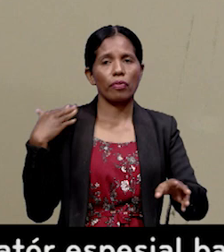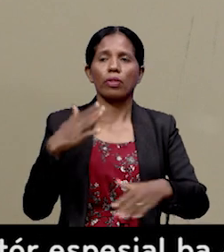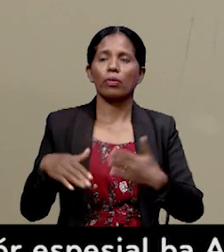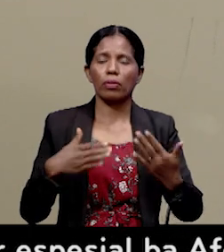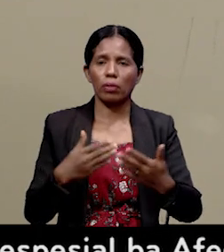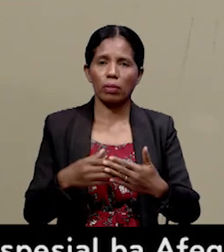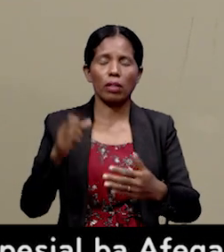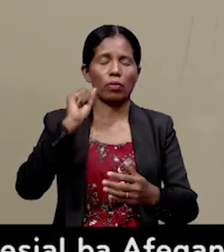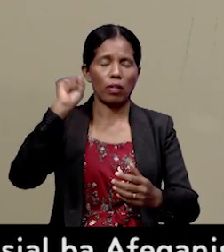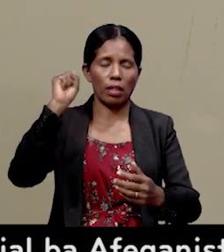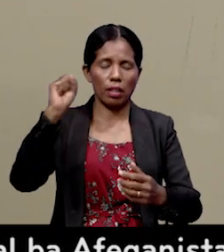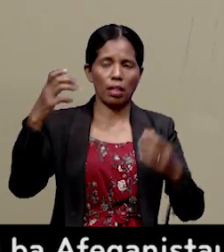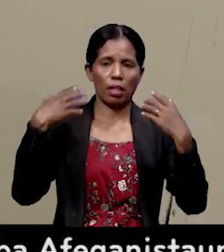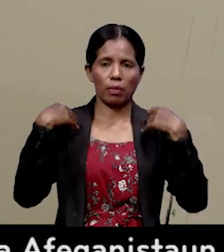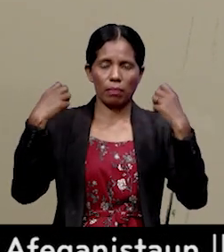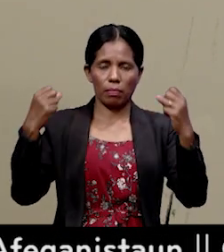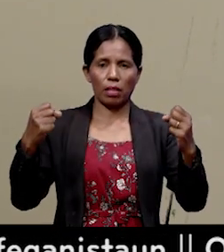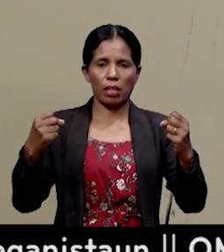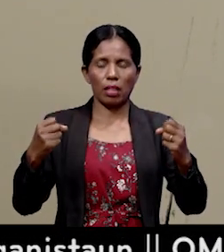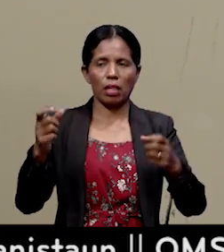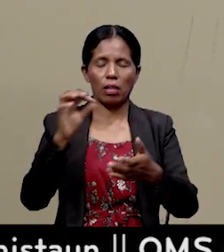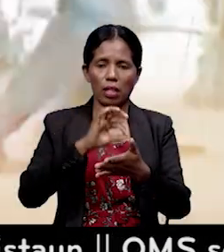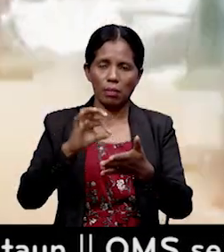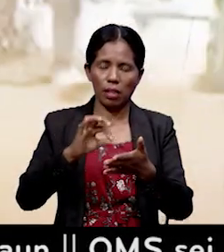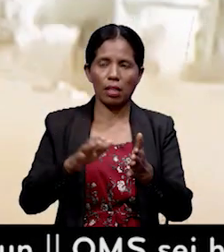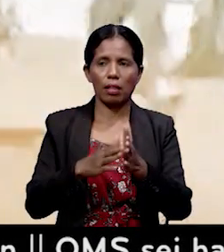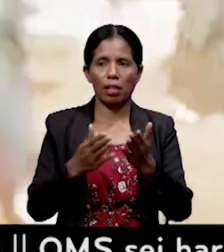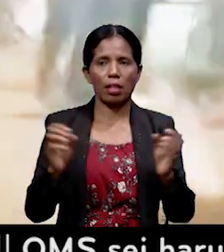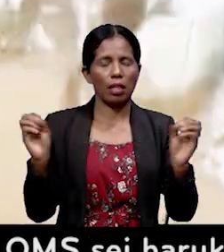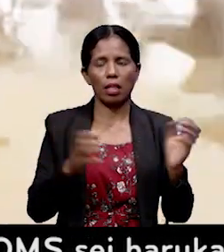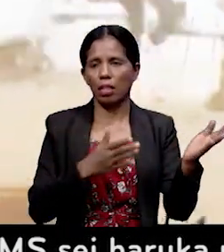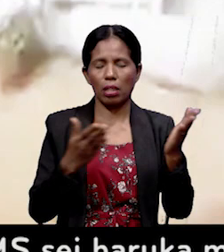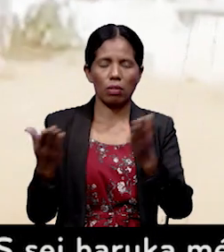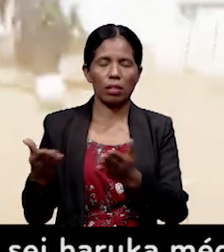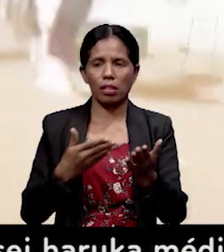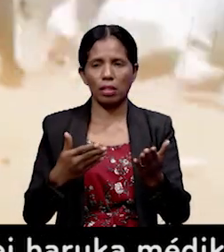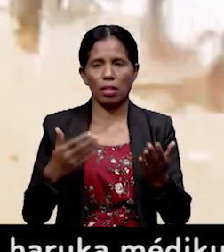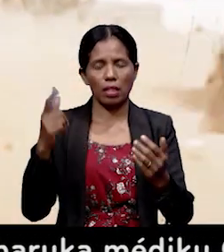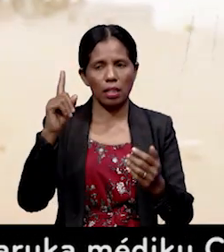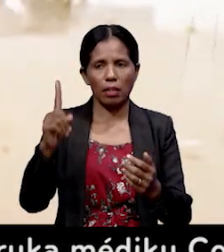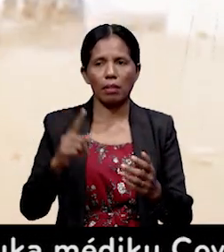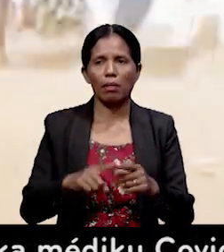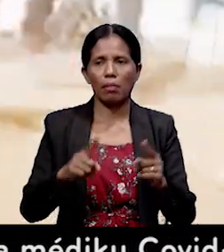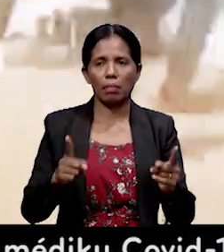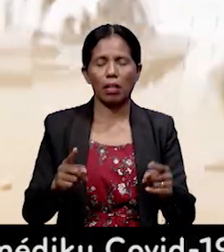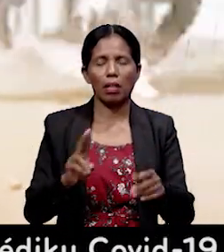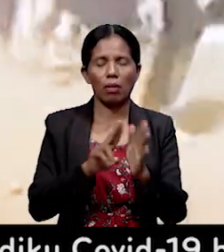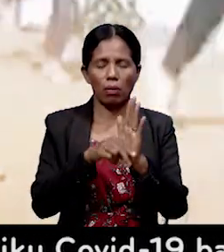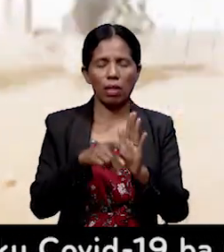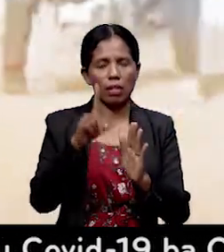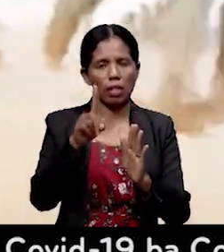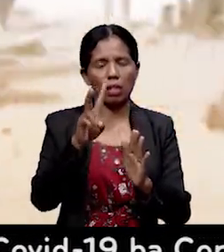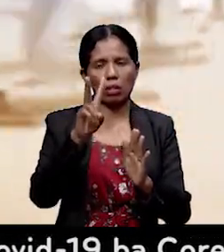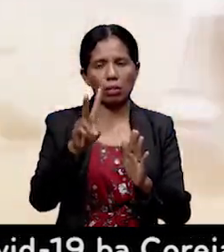killer, brani tertebes, con lapiseira caderno, la lori botida, ma ve ora sida coroa de